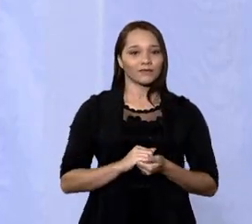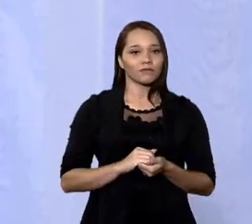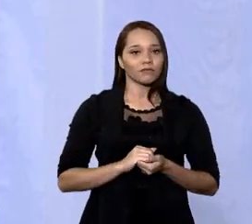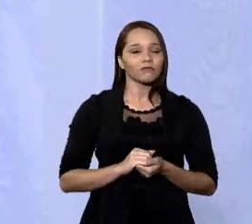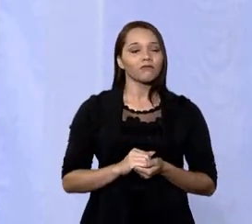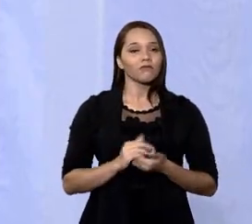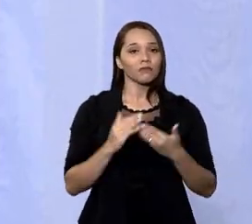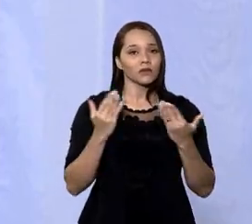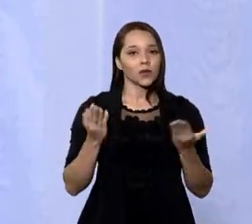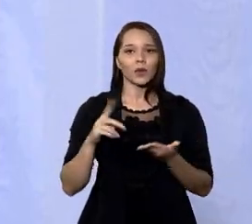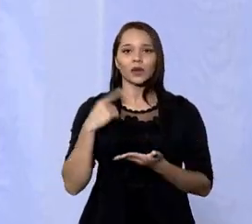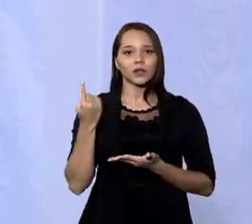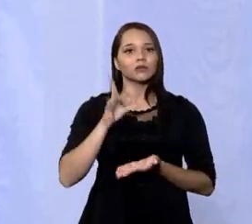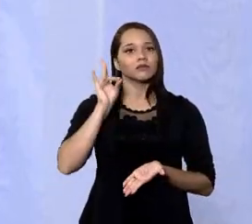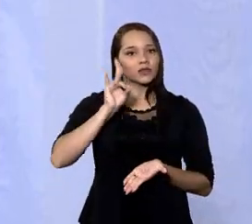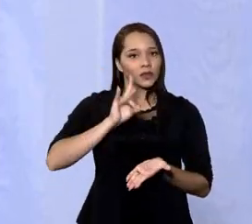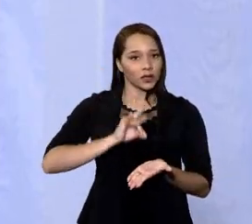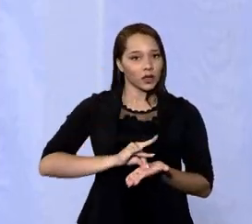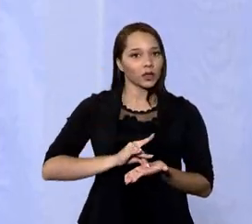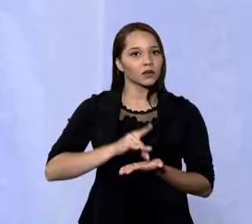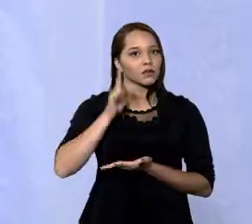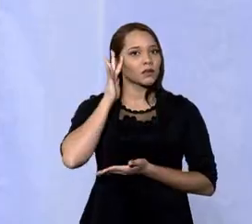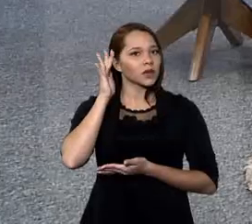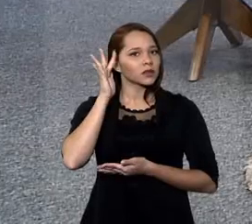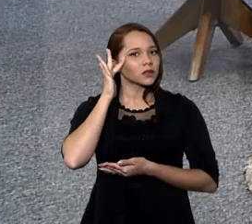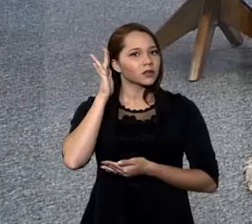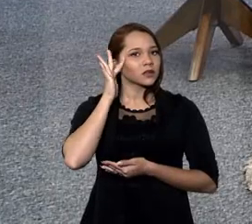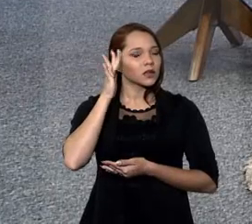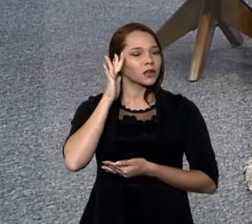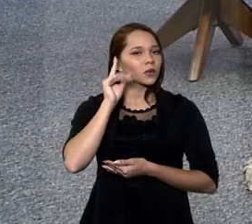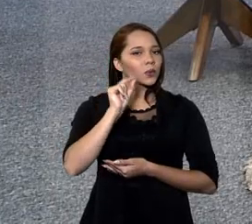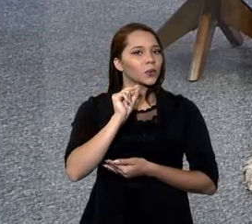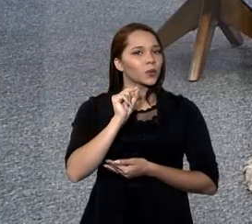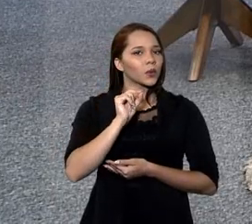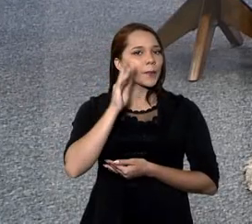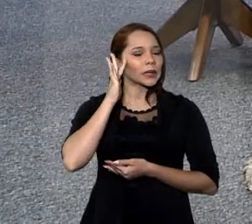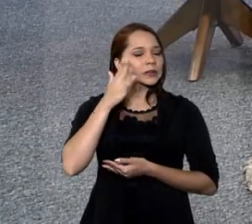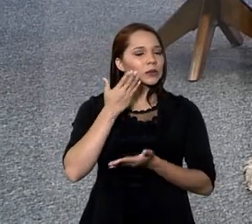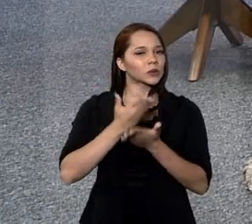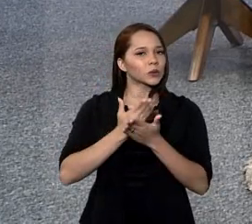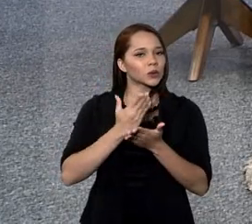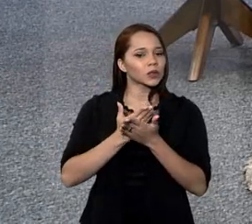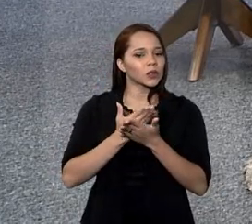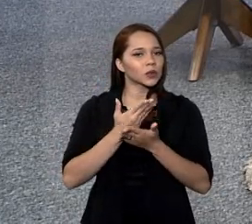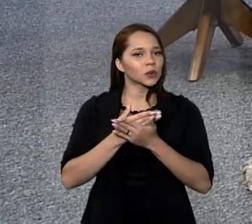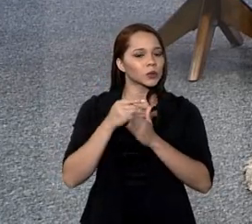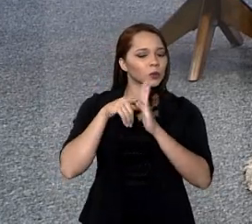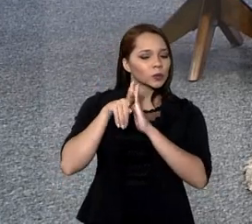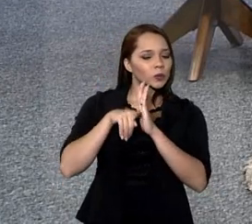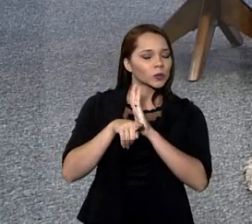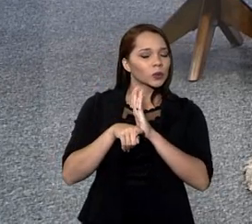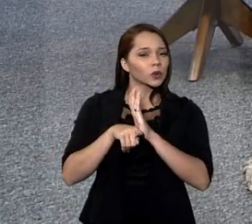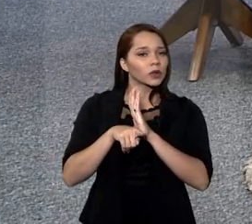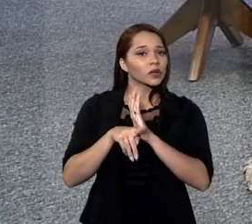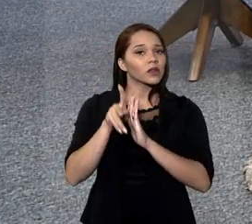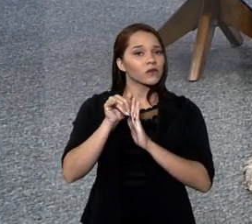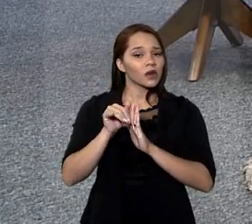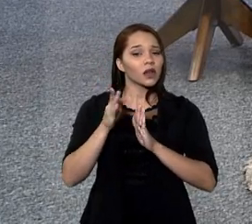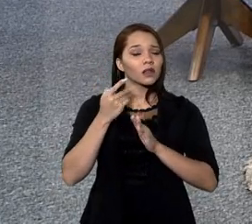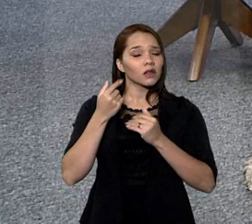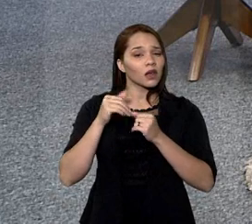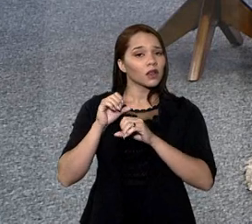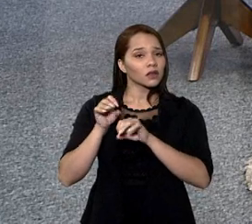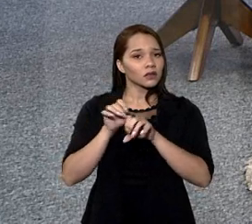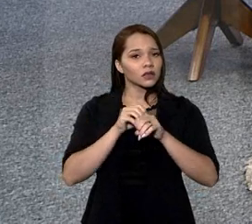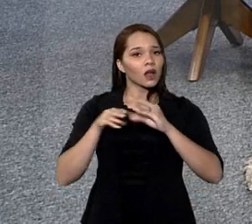então a gente tá de fato é pensando aí numa estudando fazendo estudos que vão